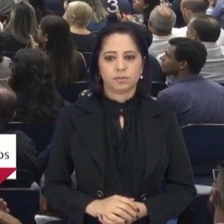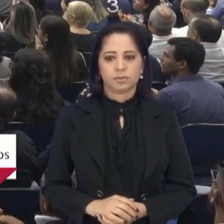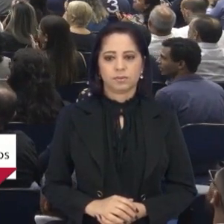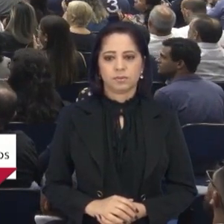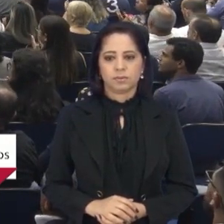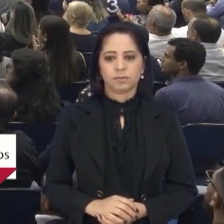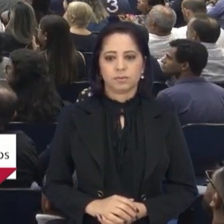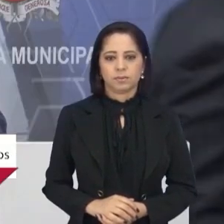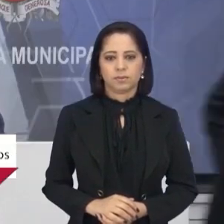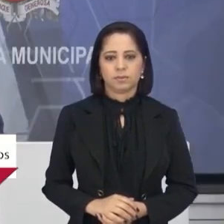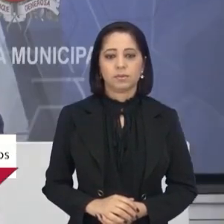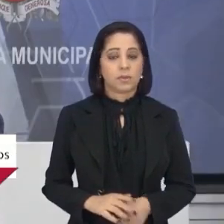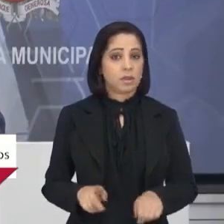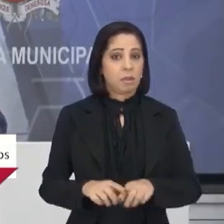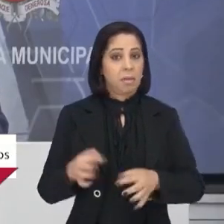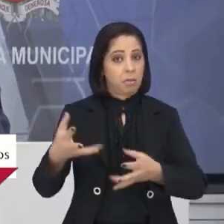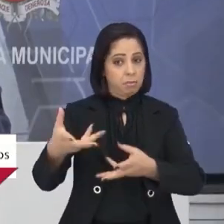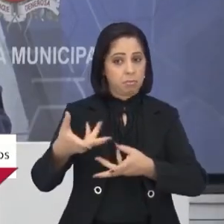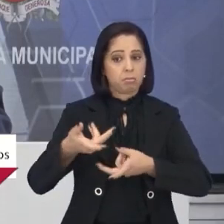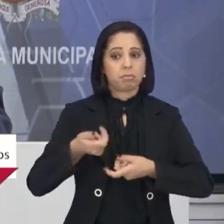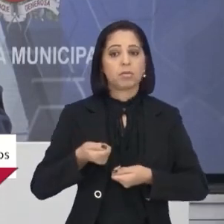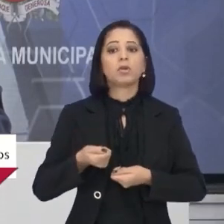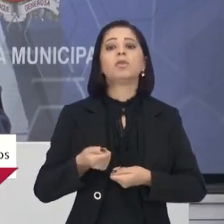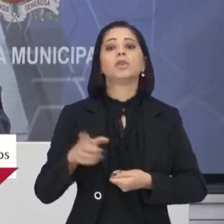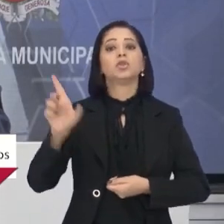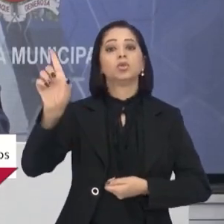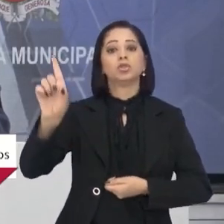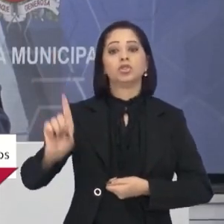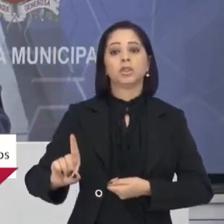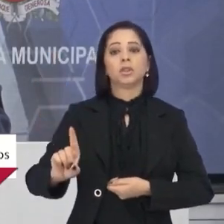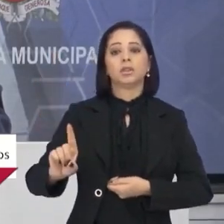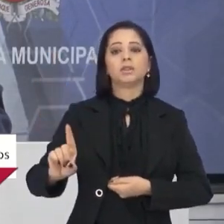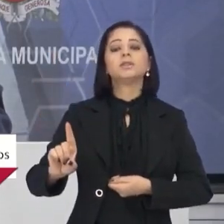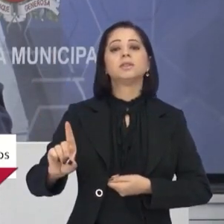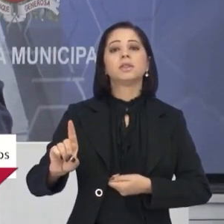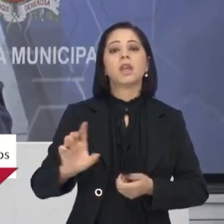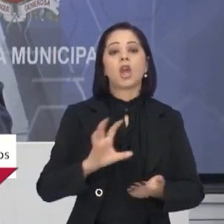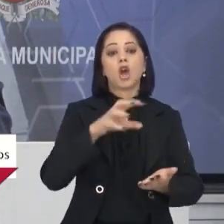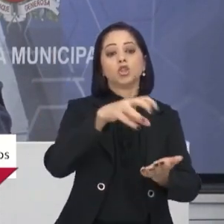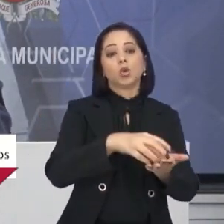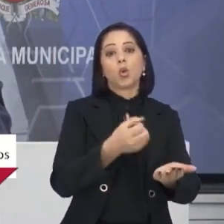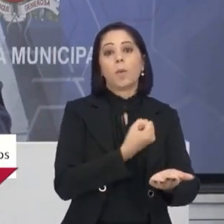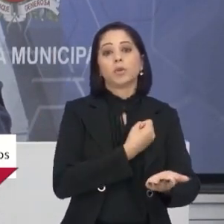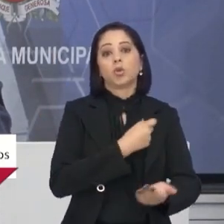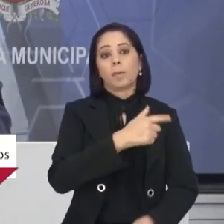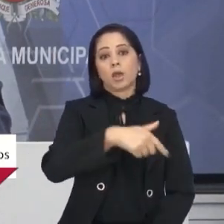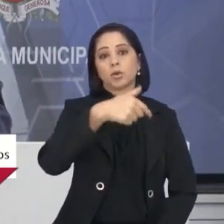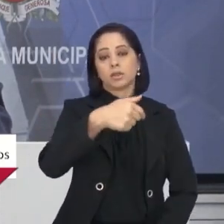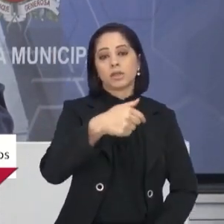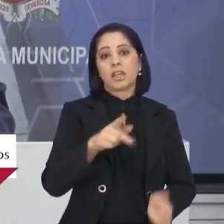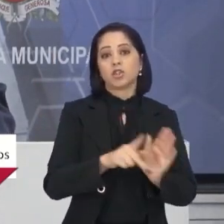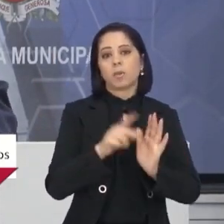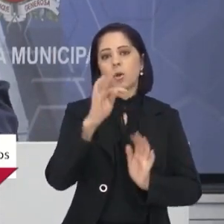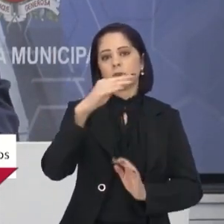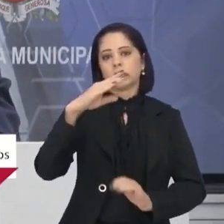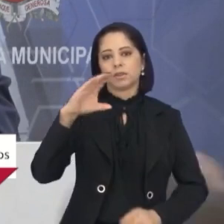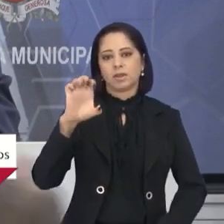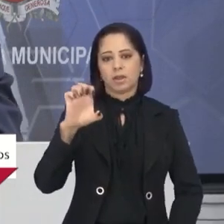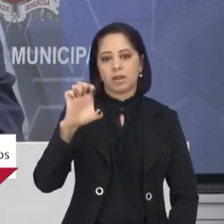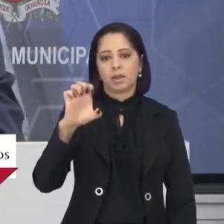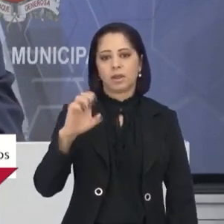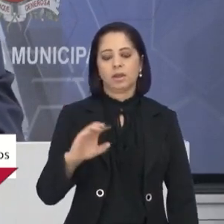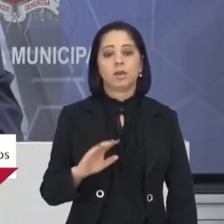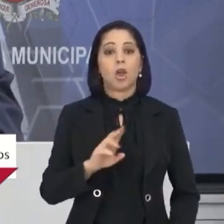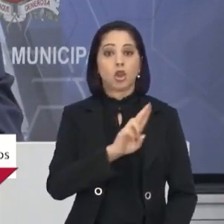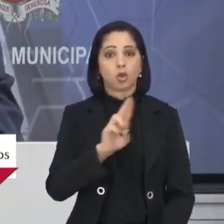Carola gostaria de convidar também o diretor da stima Diretoria de fiscalização do Tribunal de Contas do Estado de São Paulo